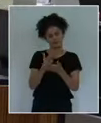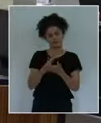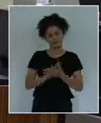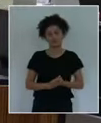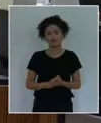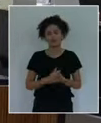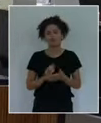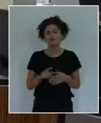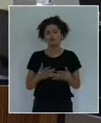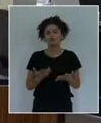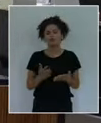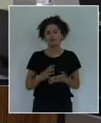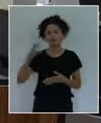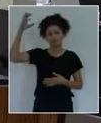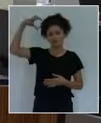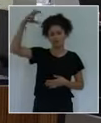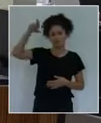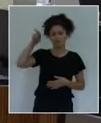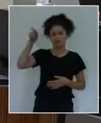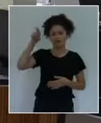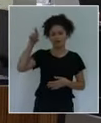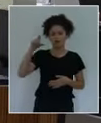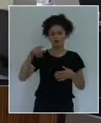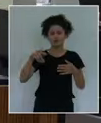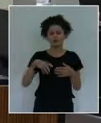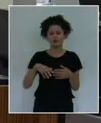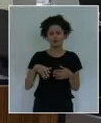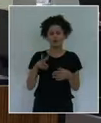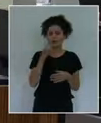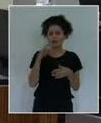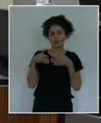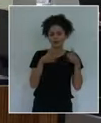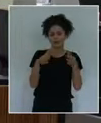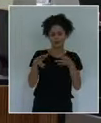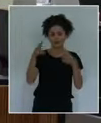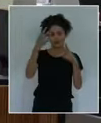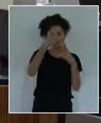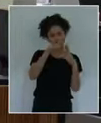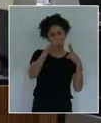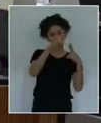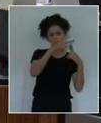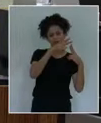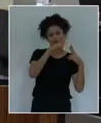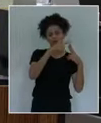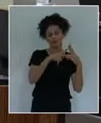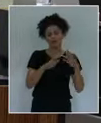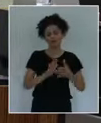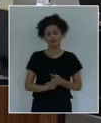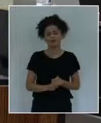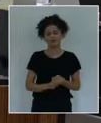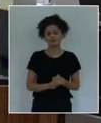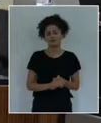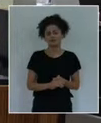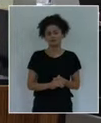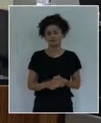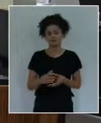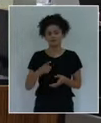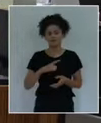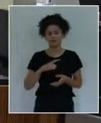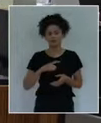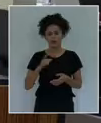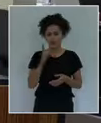lá no Ribeirão Oratórios, deu uma precipitação pluviométrica muito grande em pouco tempo na